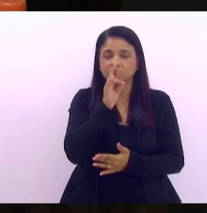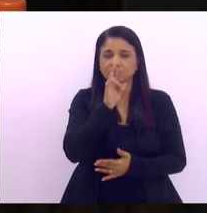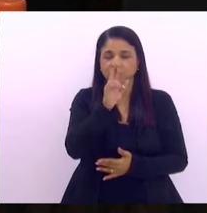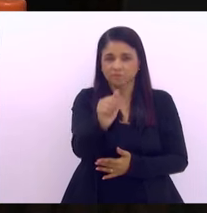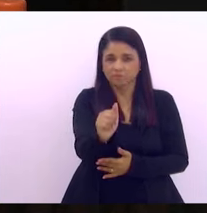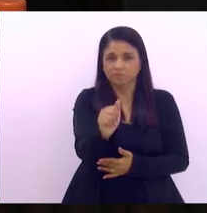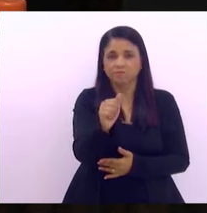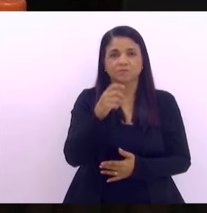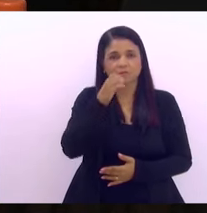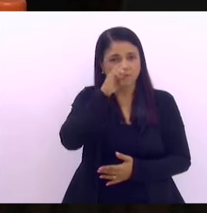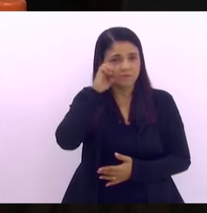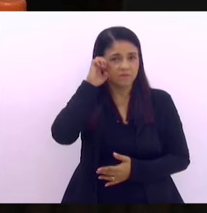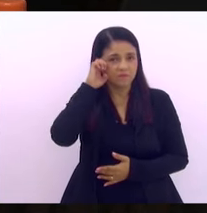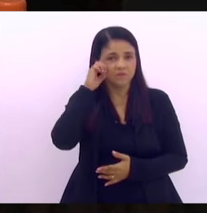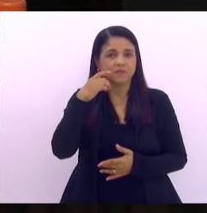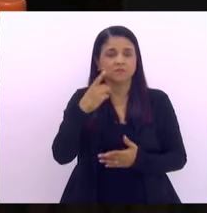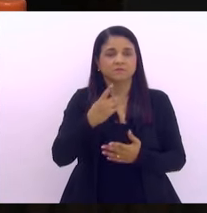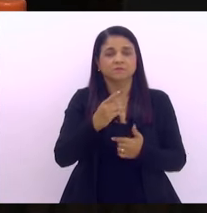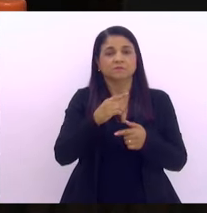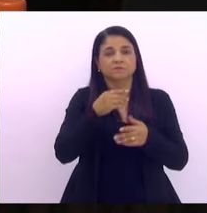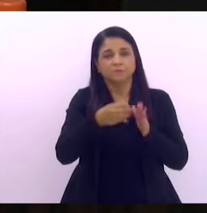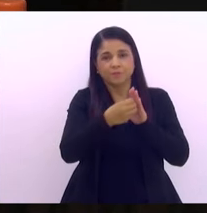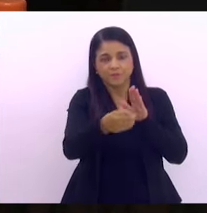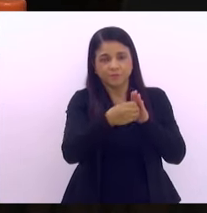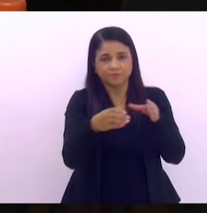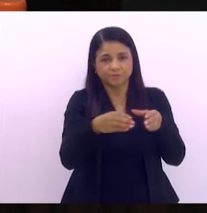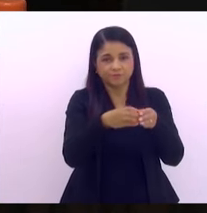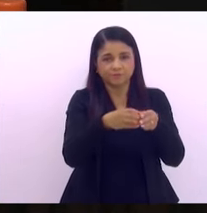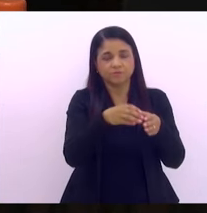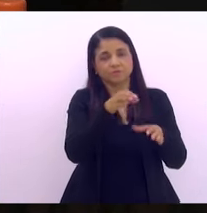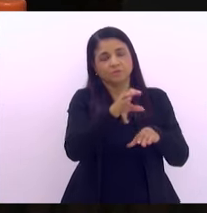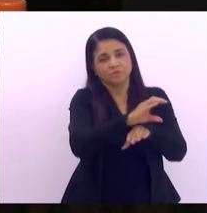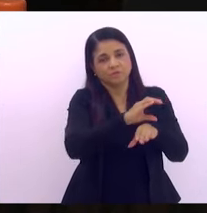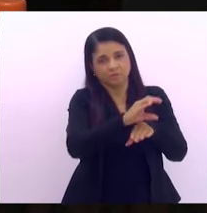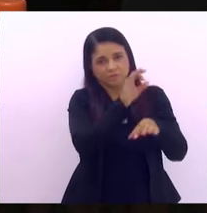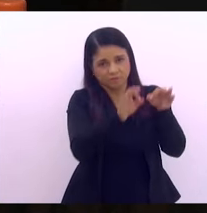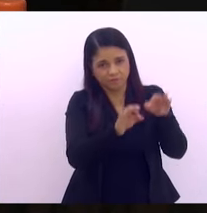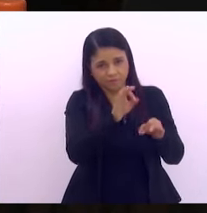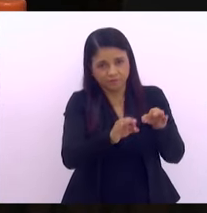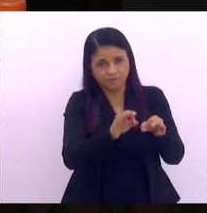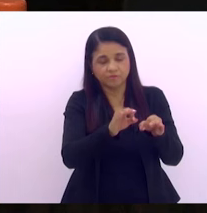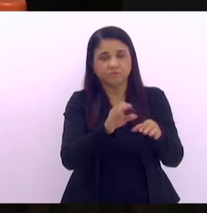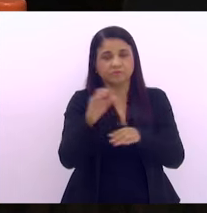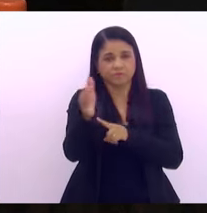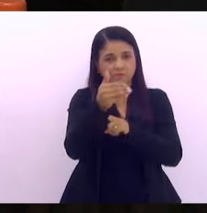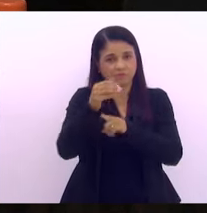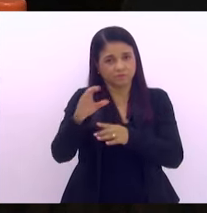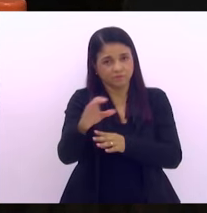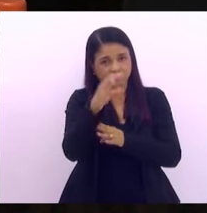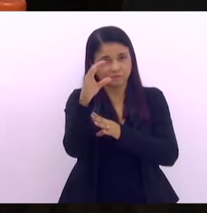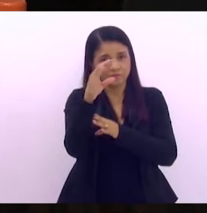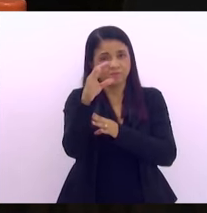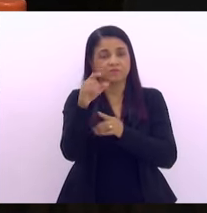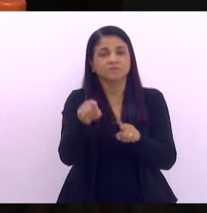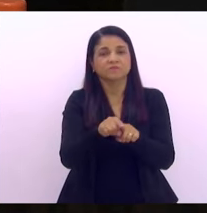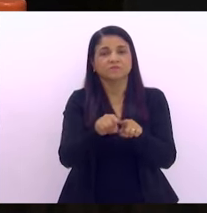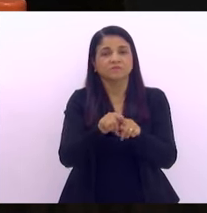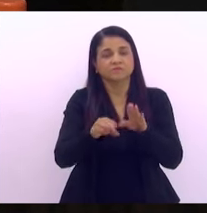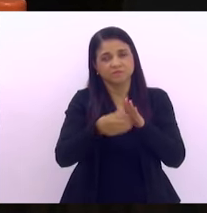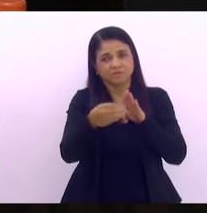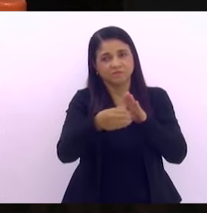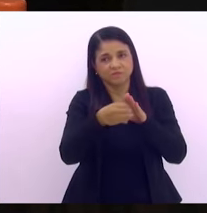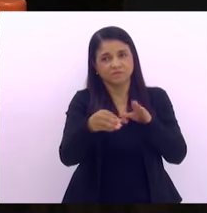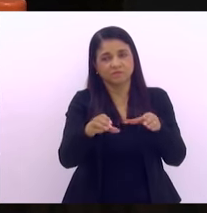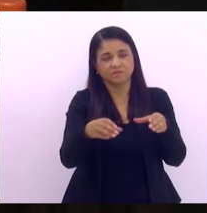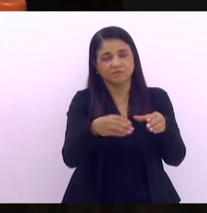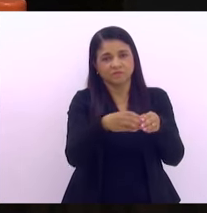Rodrigo Amorim e Élica Takimoto. Pendente de pareceres das comissões de Constituição e Justiça, Ciência e Tecnologia, as emendas de plenário. Para emitir parecer pela